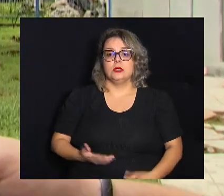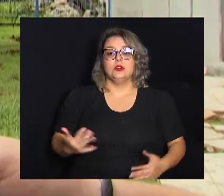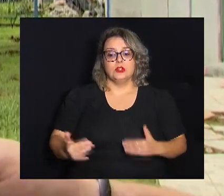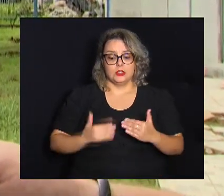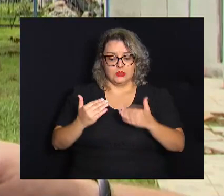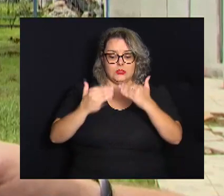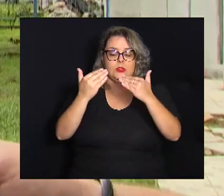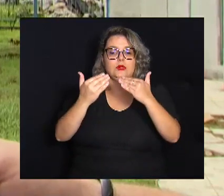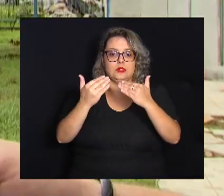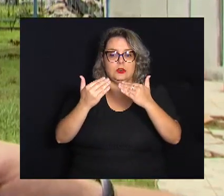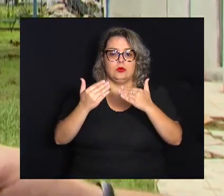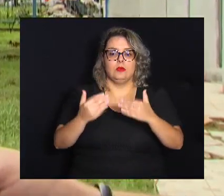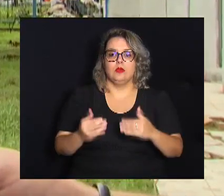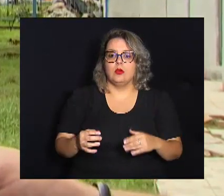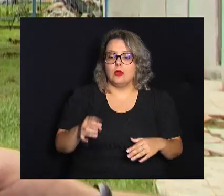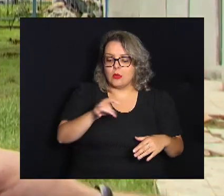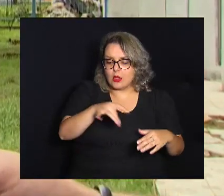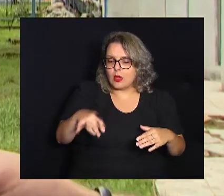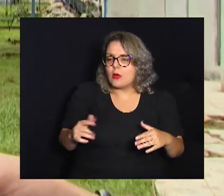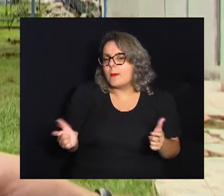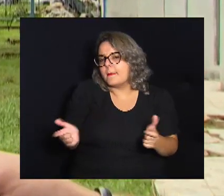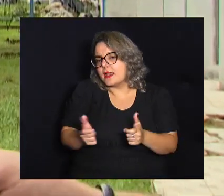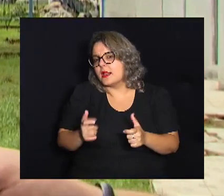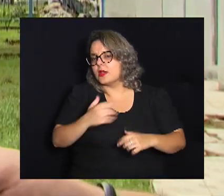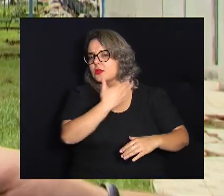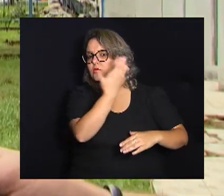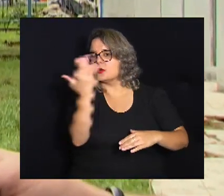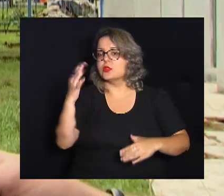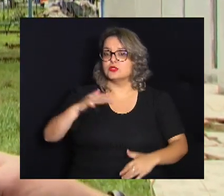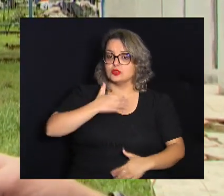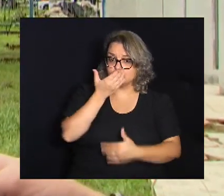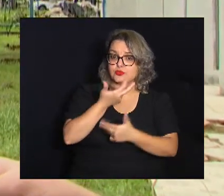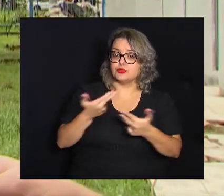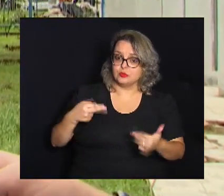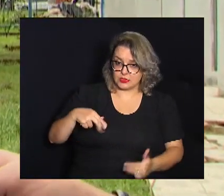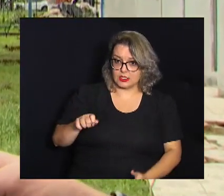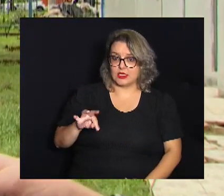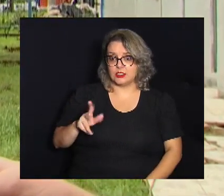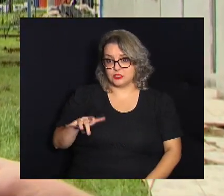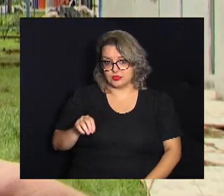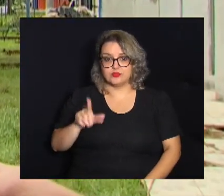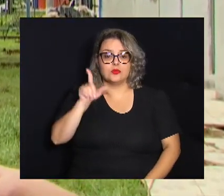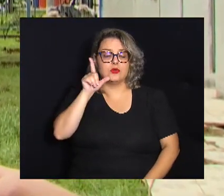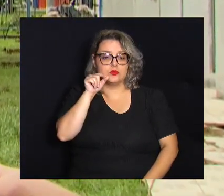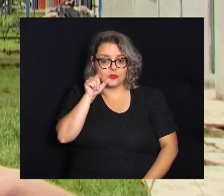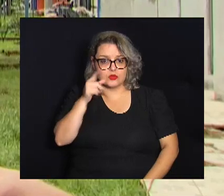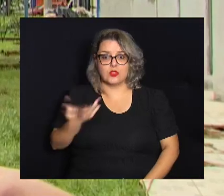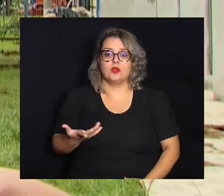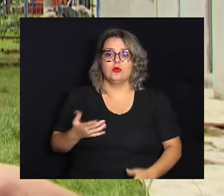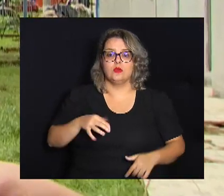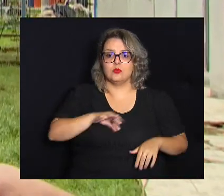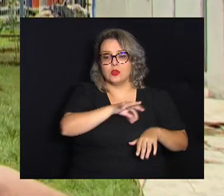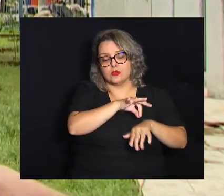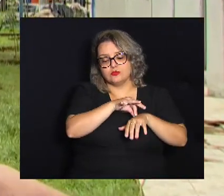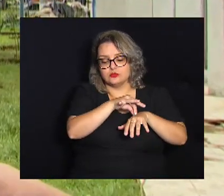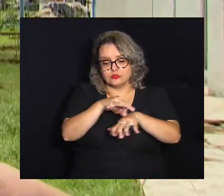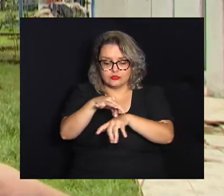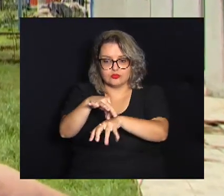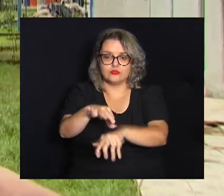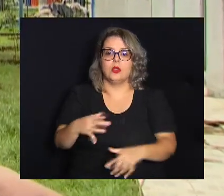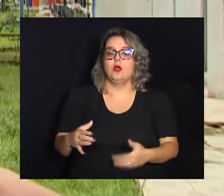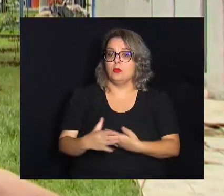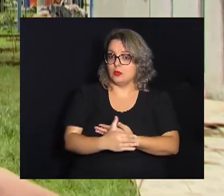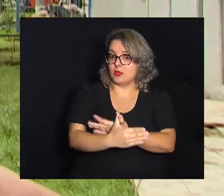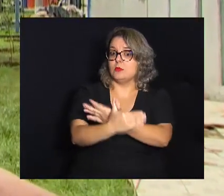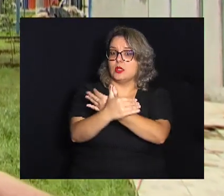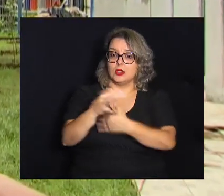construindo aqui um pequeno bosque aqui de frutíferas nativas, né, para os passarinhos, para os polinizadores, né, as borboletas,